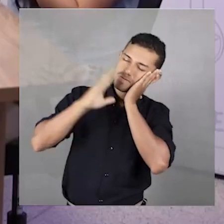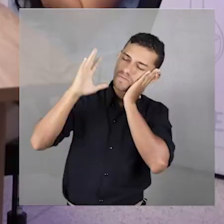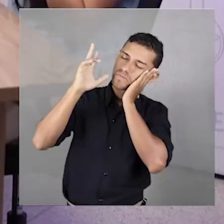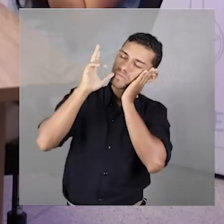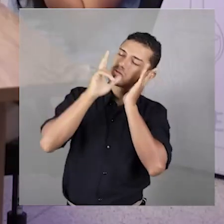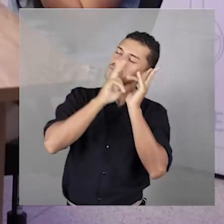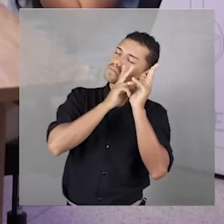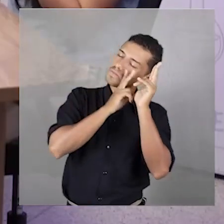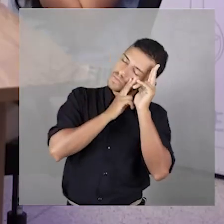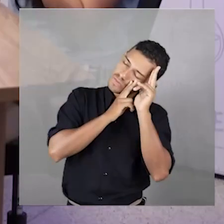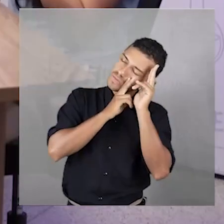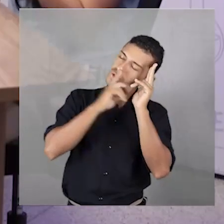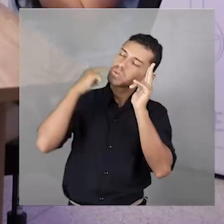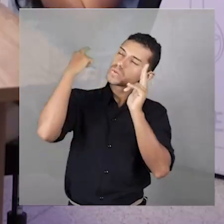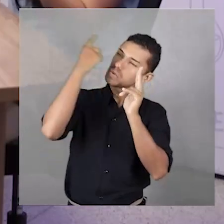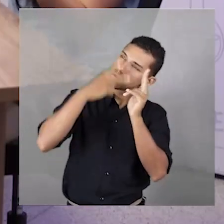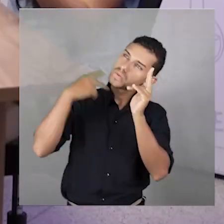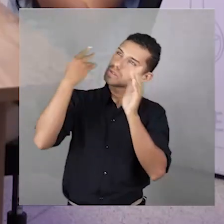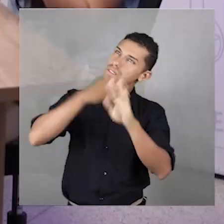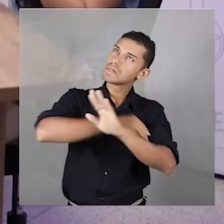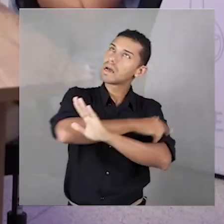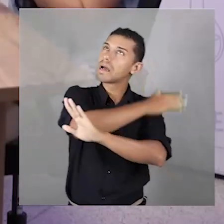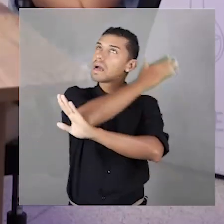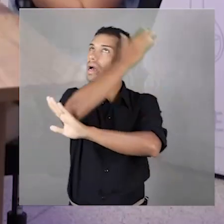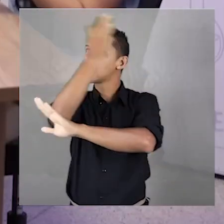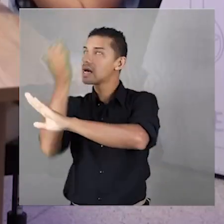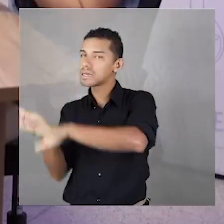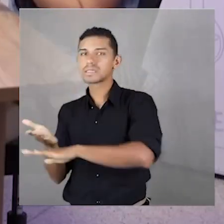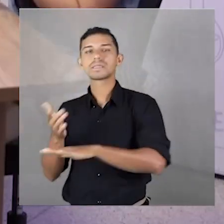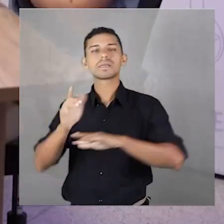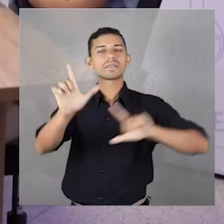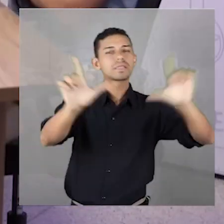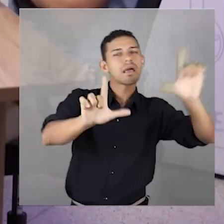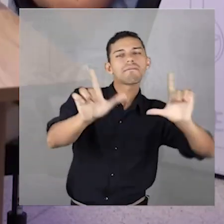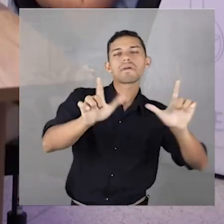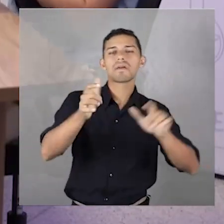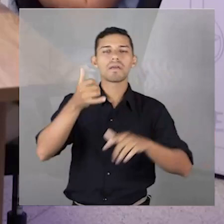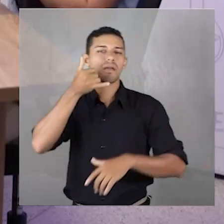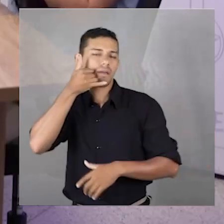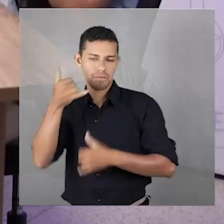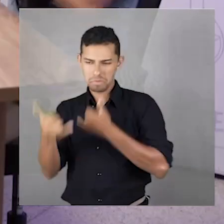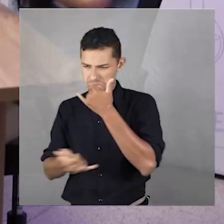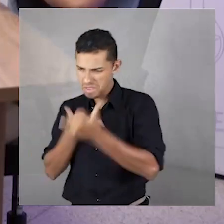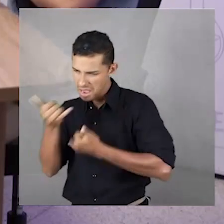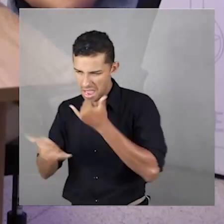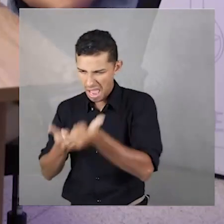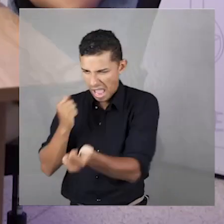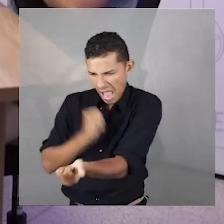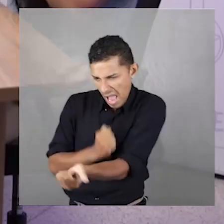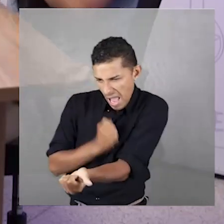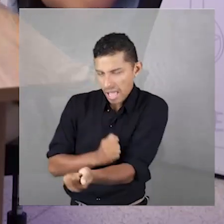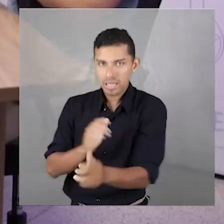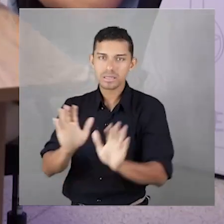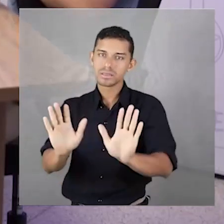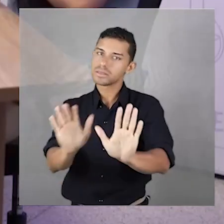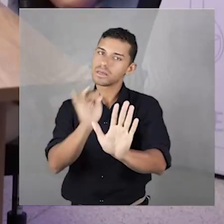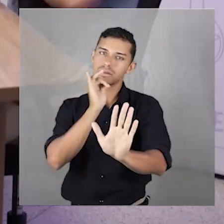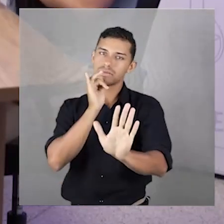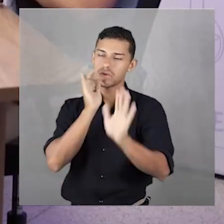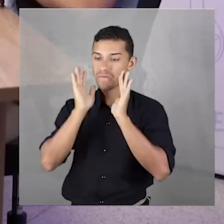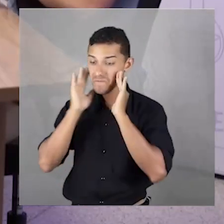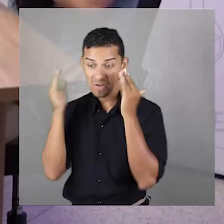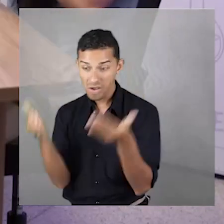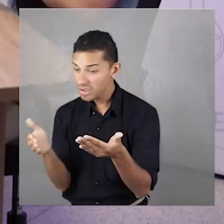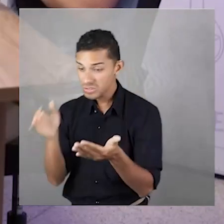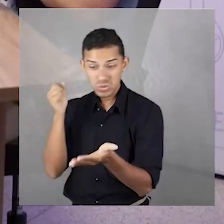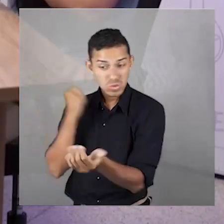todo, ficar no celular, TV, jogo, rede social. Basicamente, a pessoa se preserva só